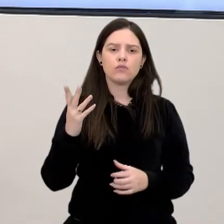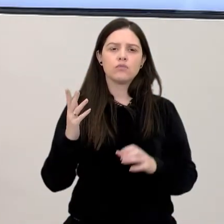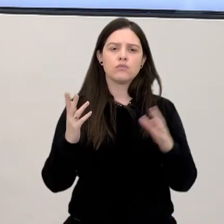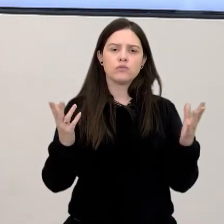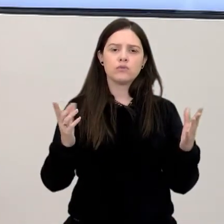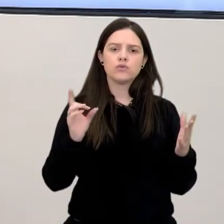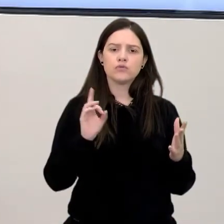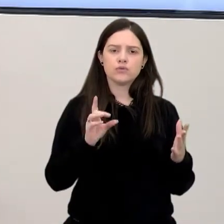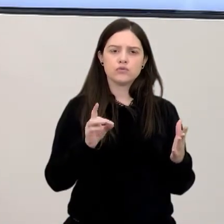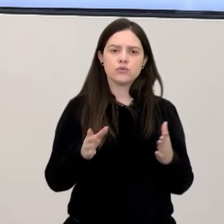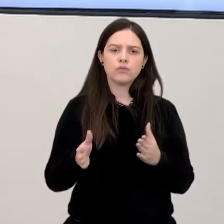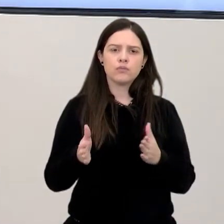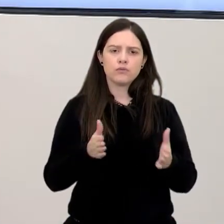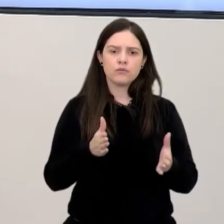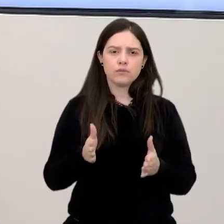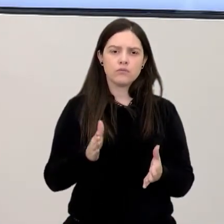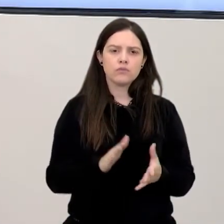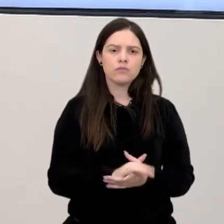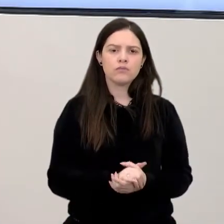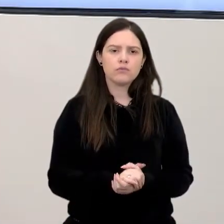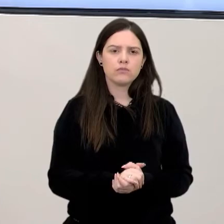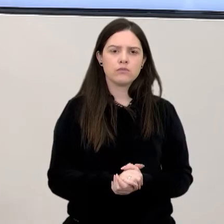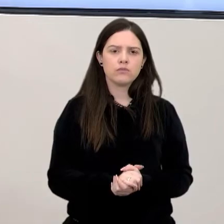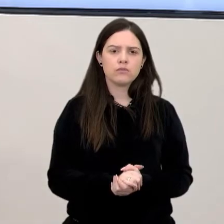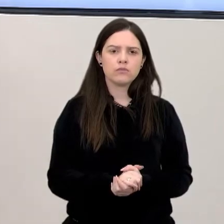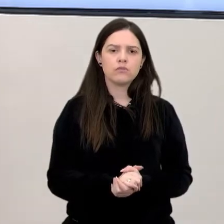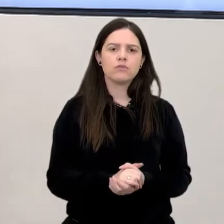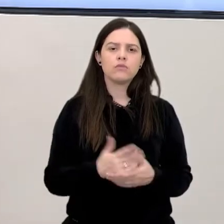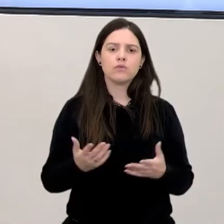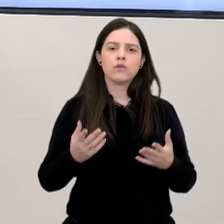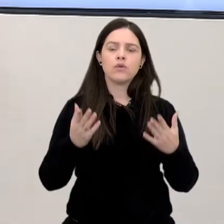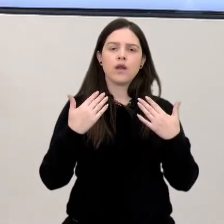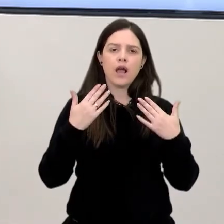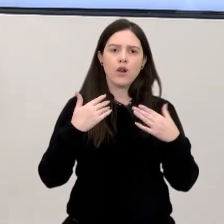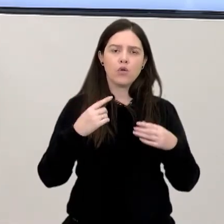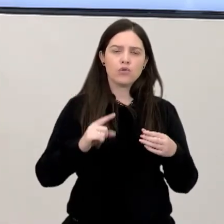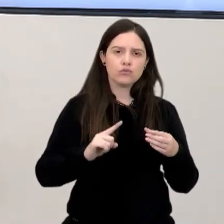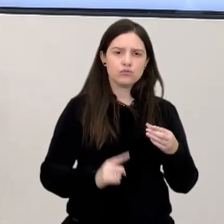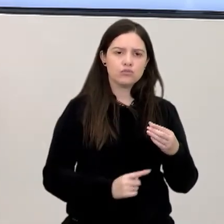solo também, para a gente garantir que só tá o calor do fundo ali subindo